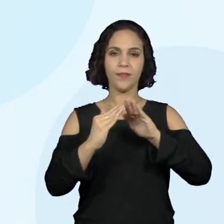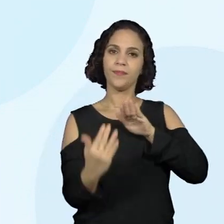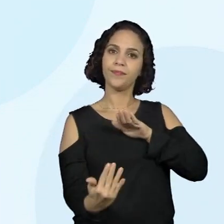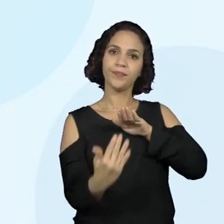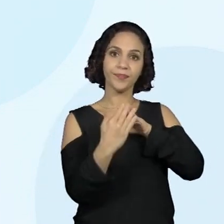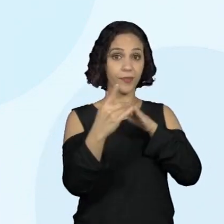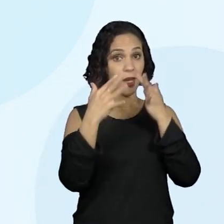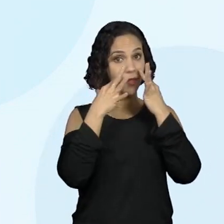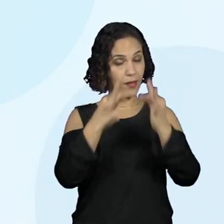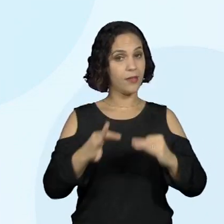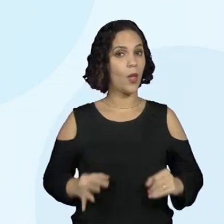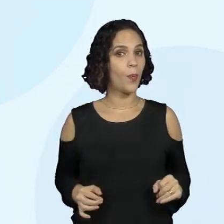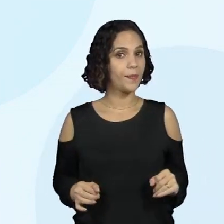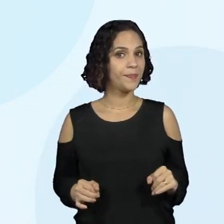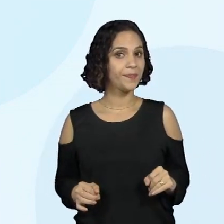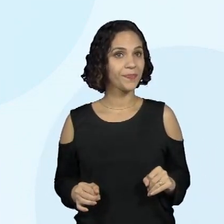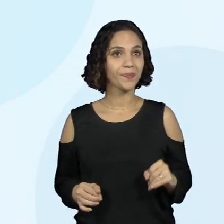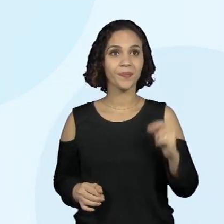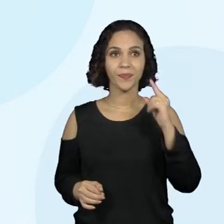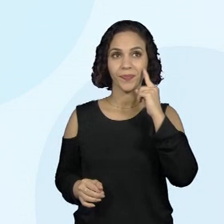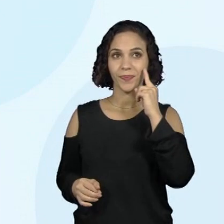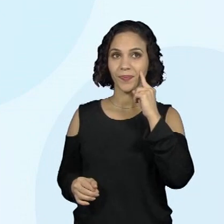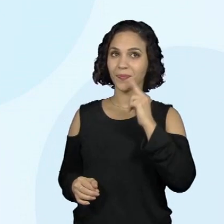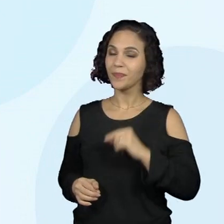atentos. Observem aqui